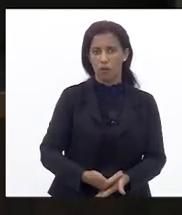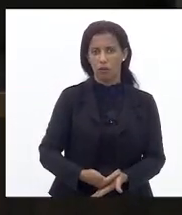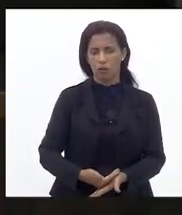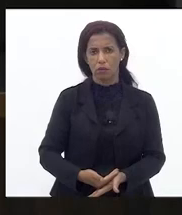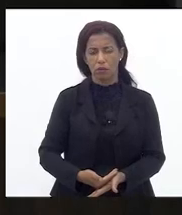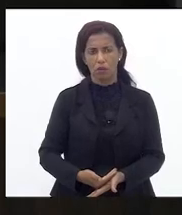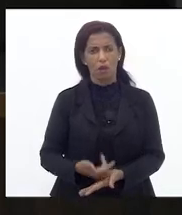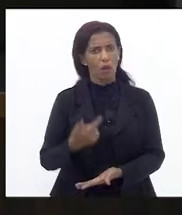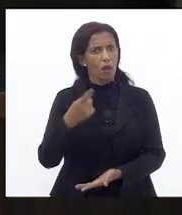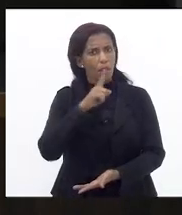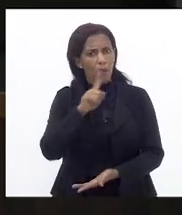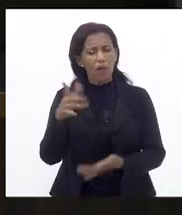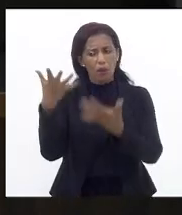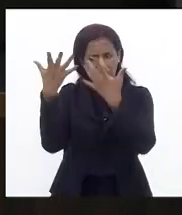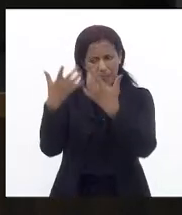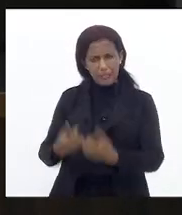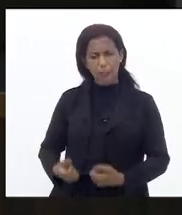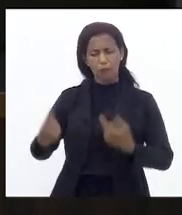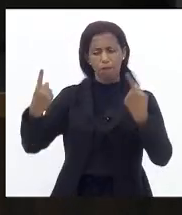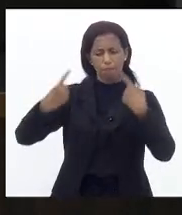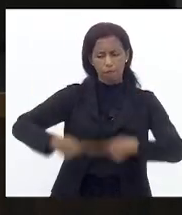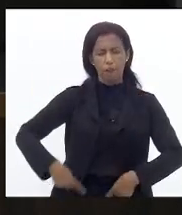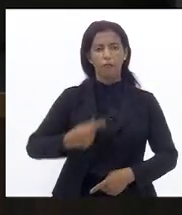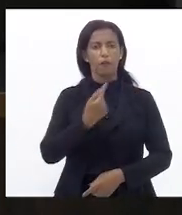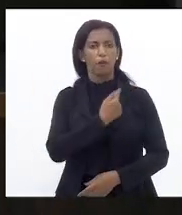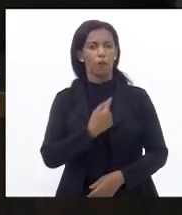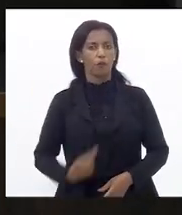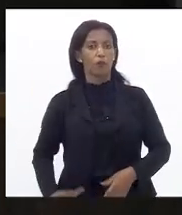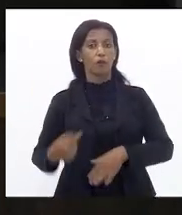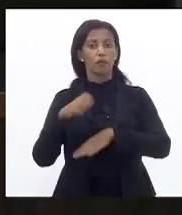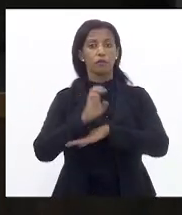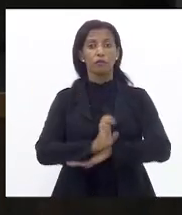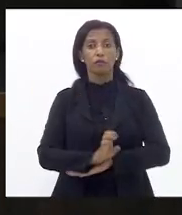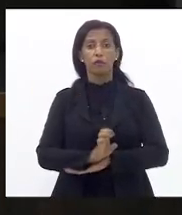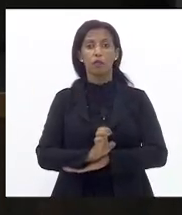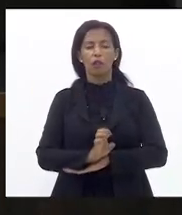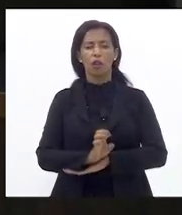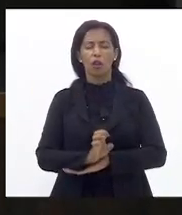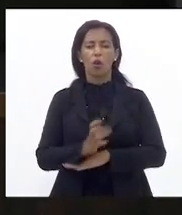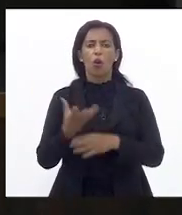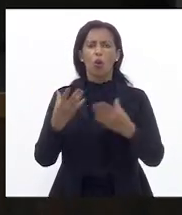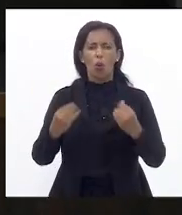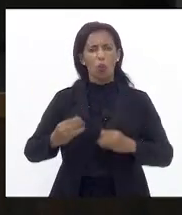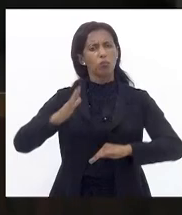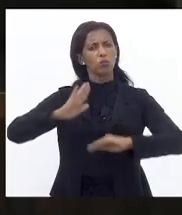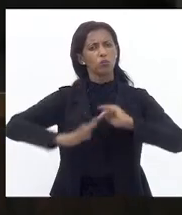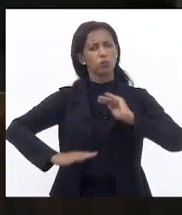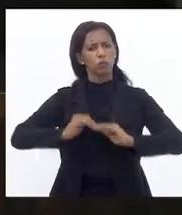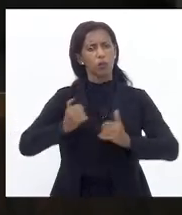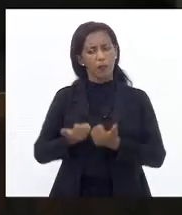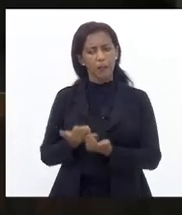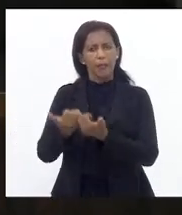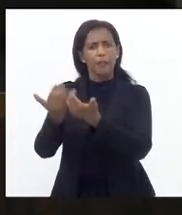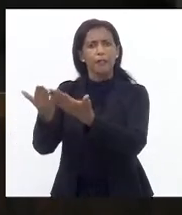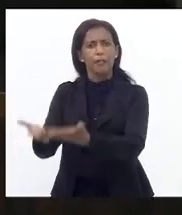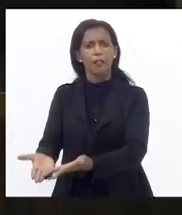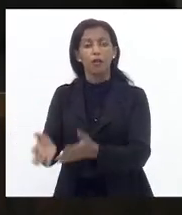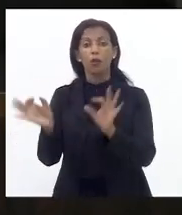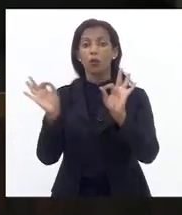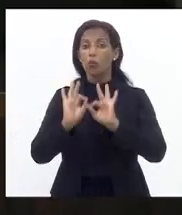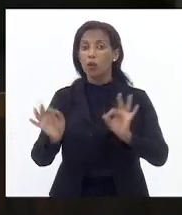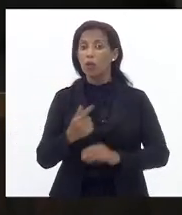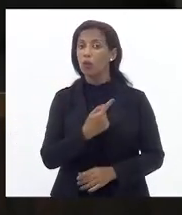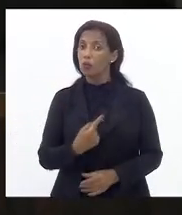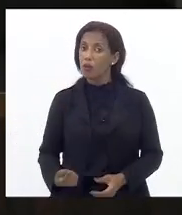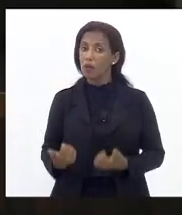fez Assumiu a responsabilidade como governador do Estado com muita competência Está entregando o que nenhum